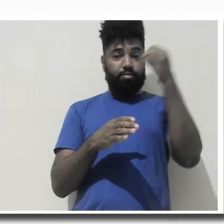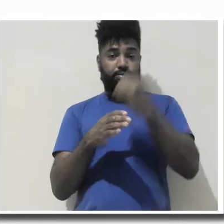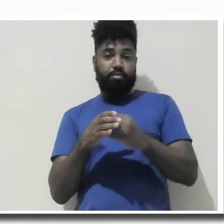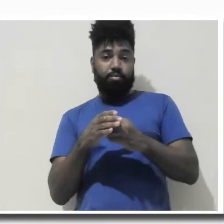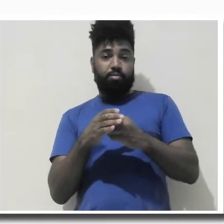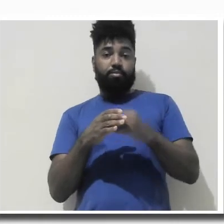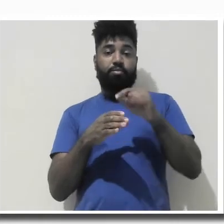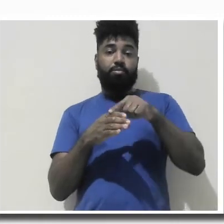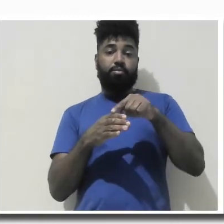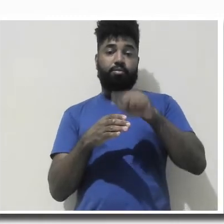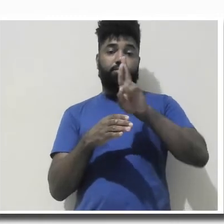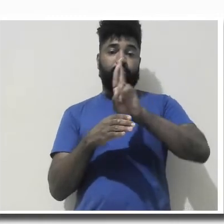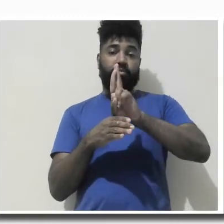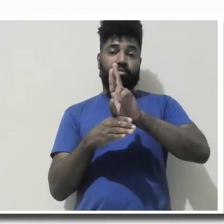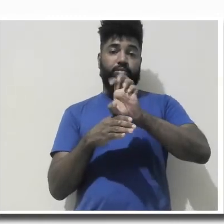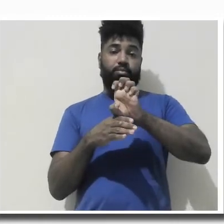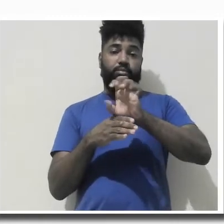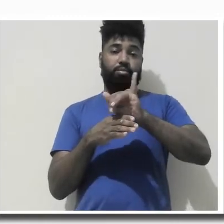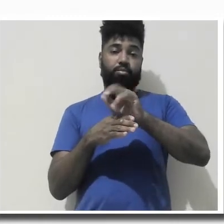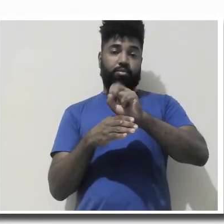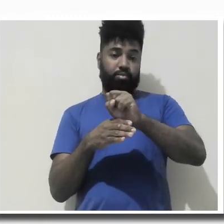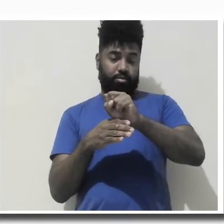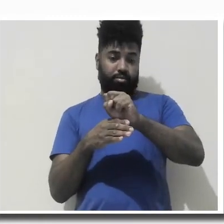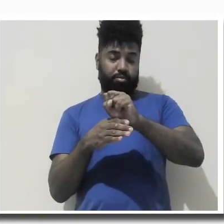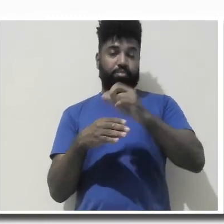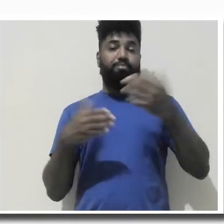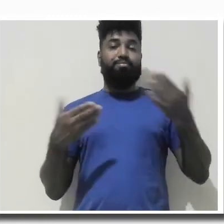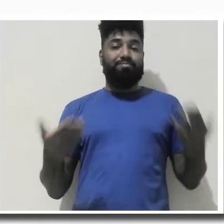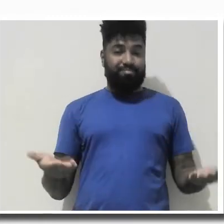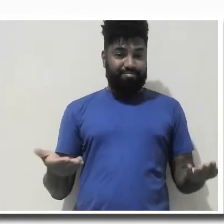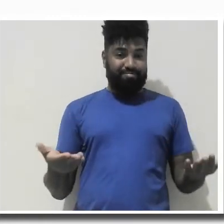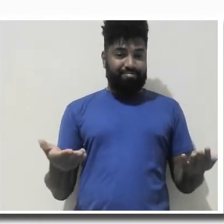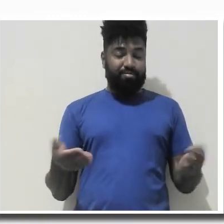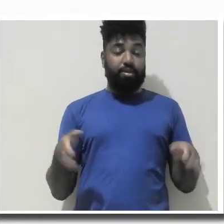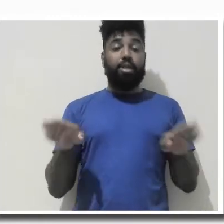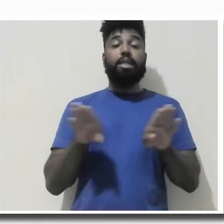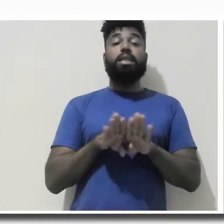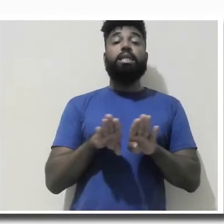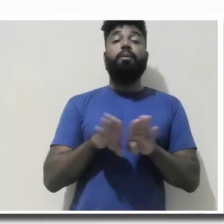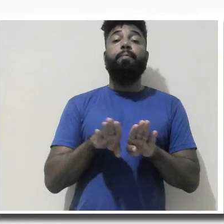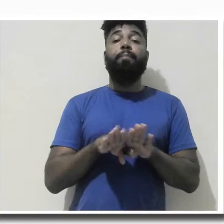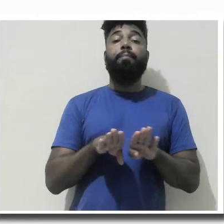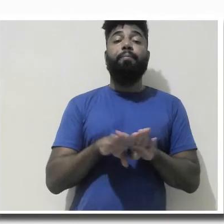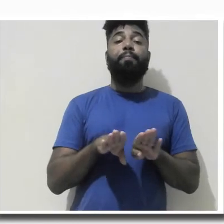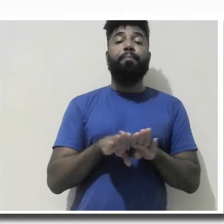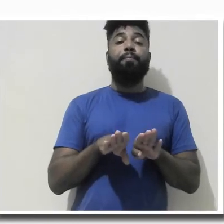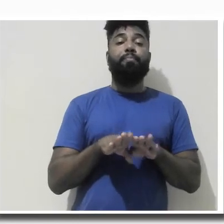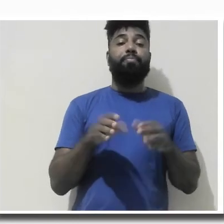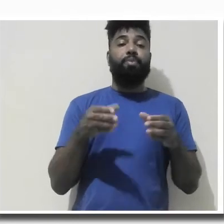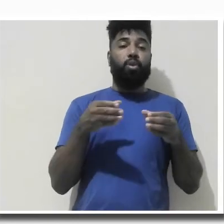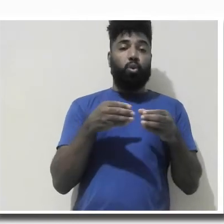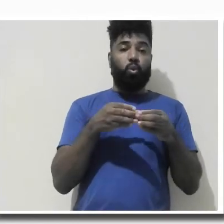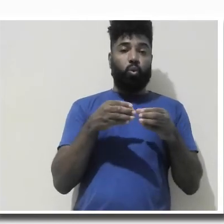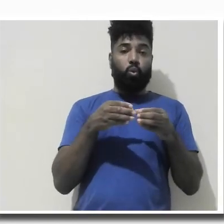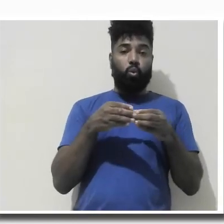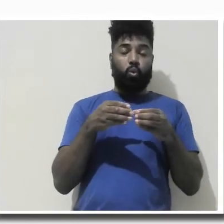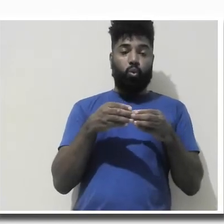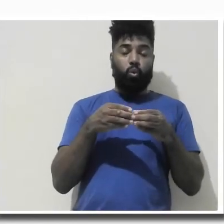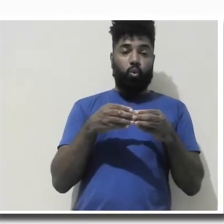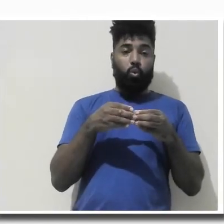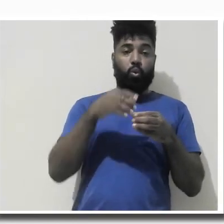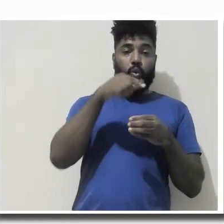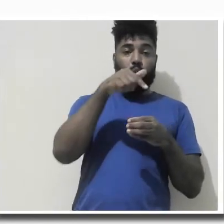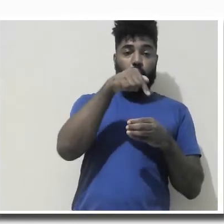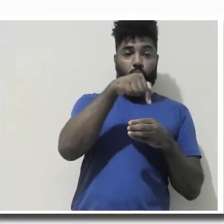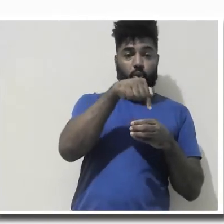nos reais. Assim como eu também posso dizer que o conjunto dos inteiros está contido